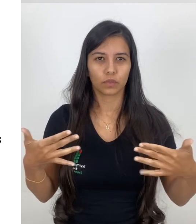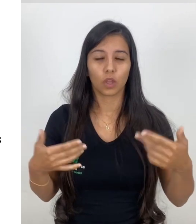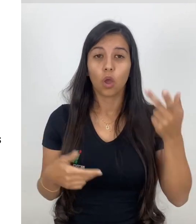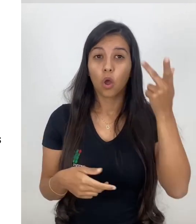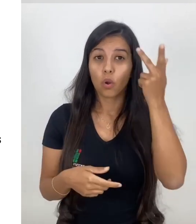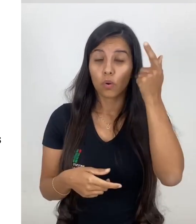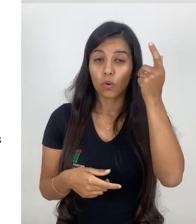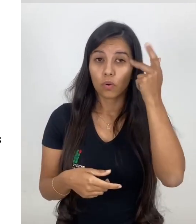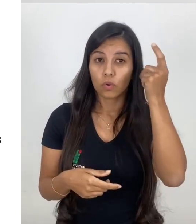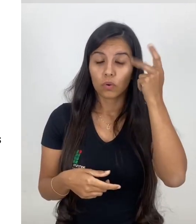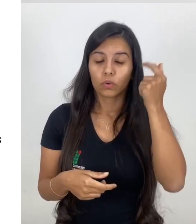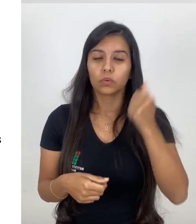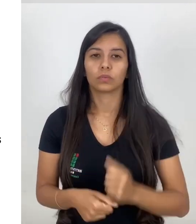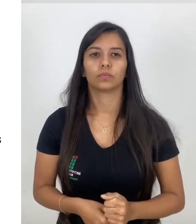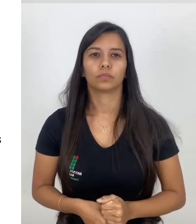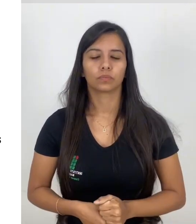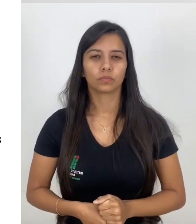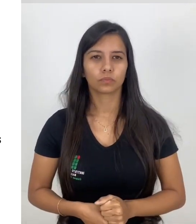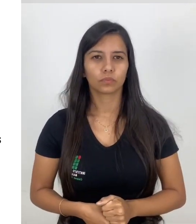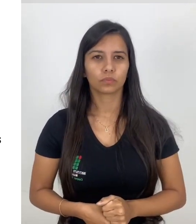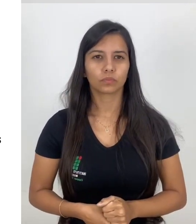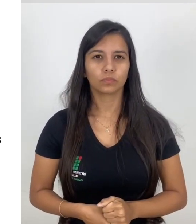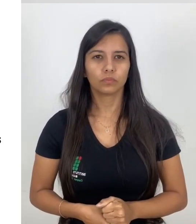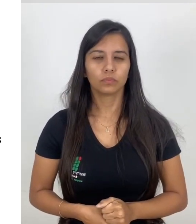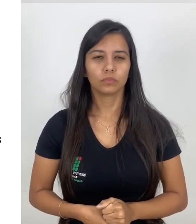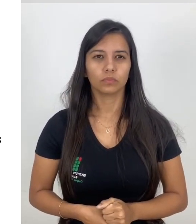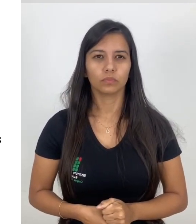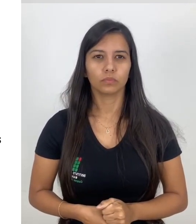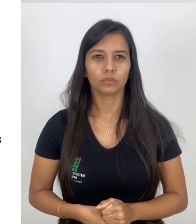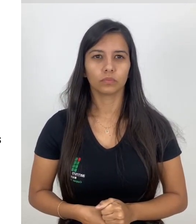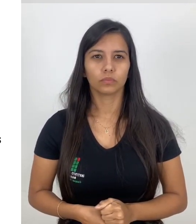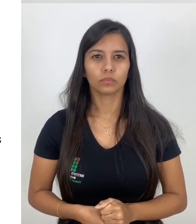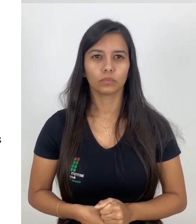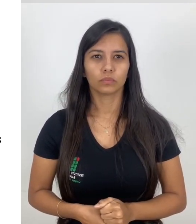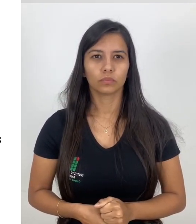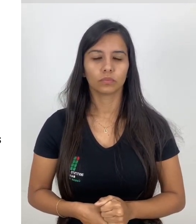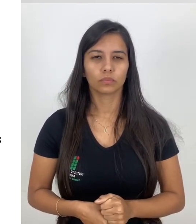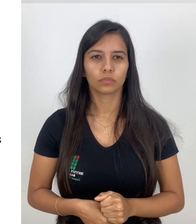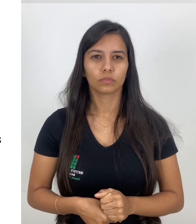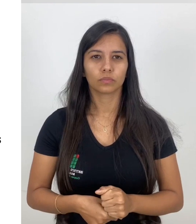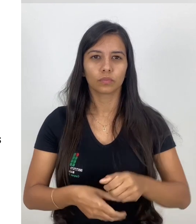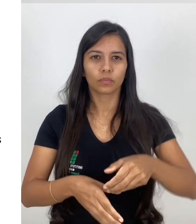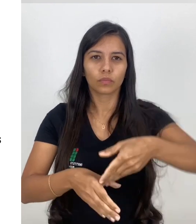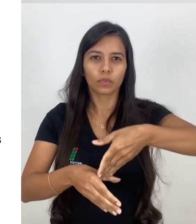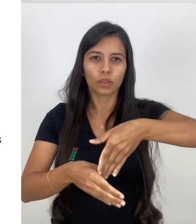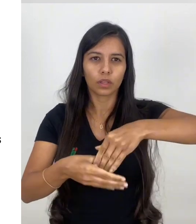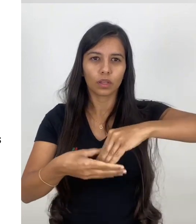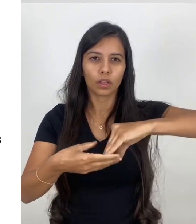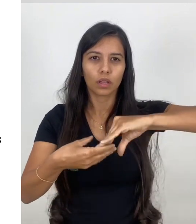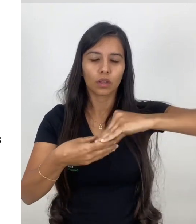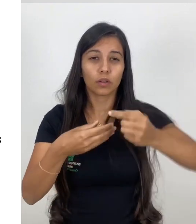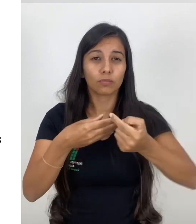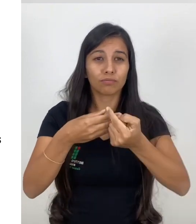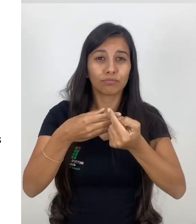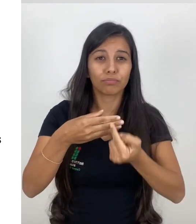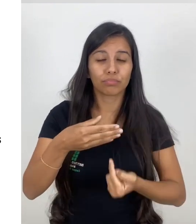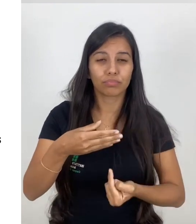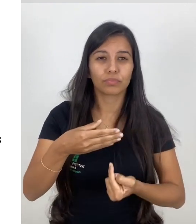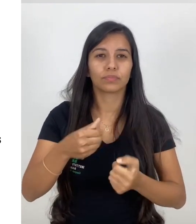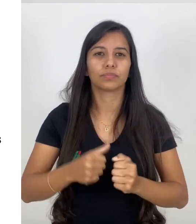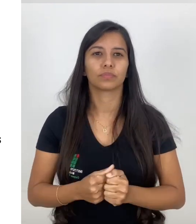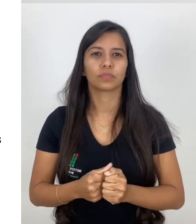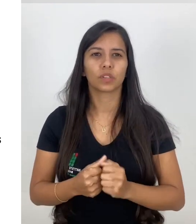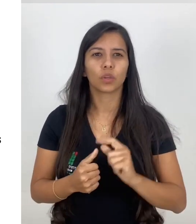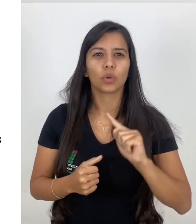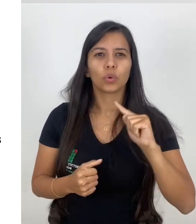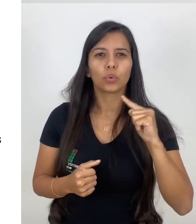lembra da prófase da mitose? A gente tem, né, o rompimento da carioteca, a